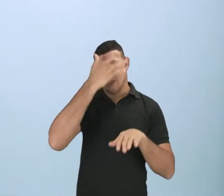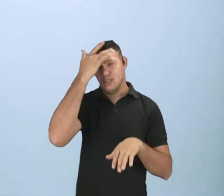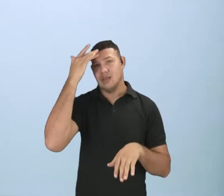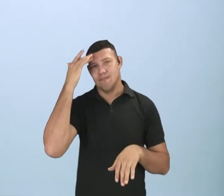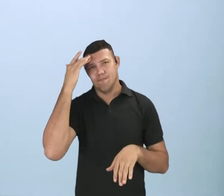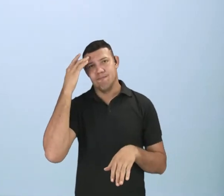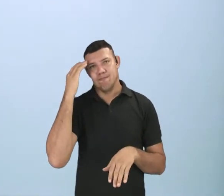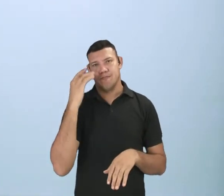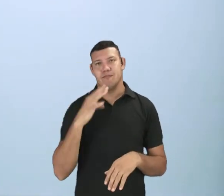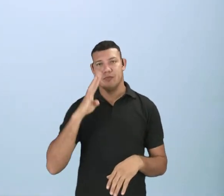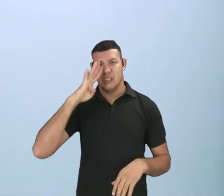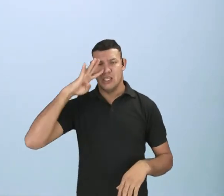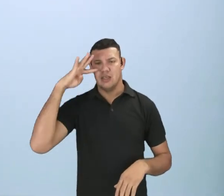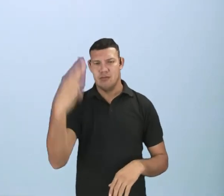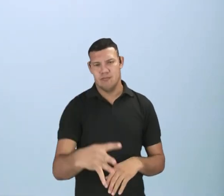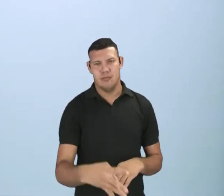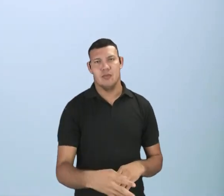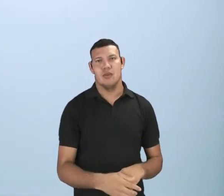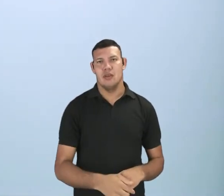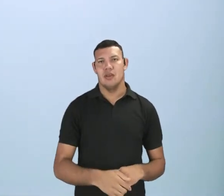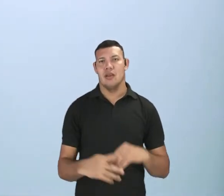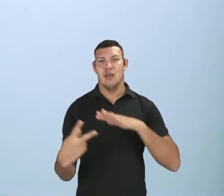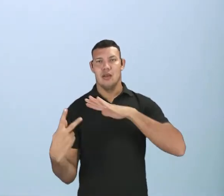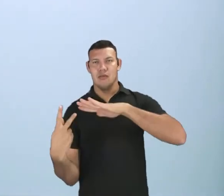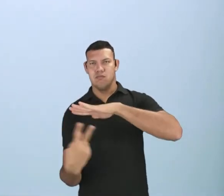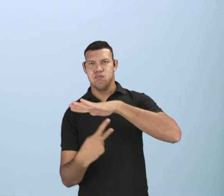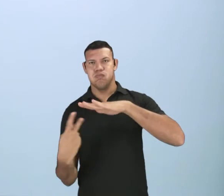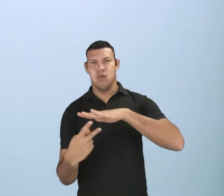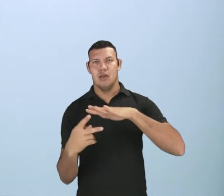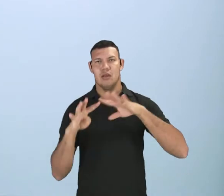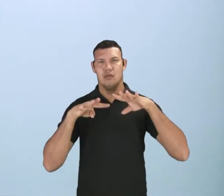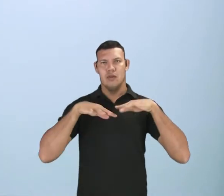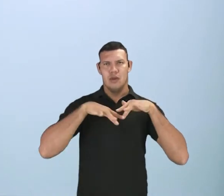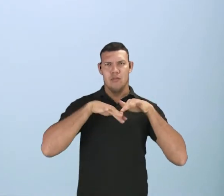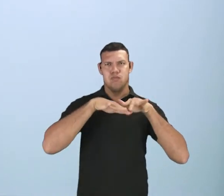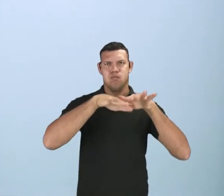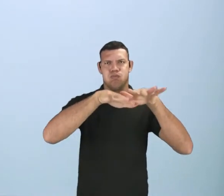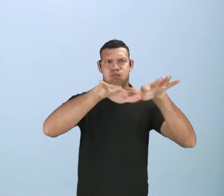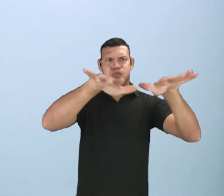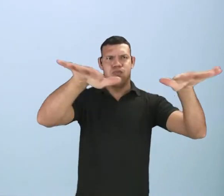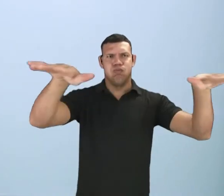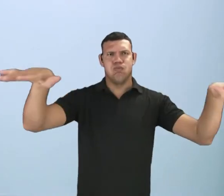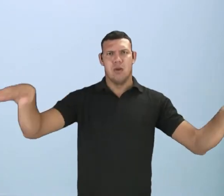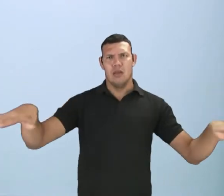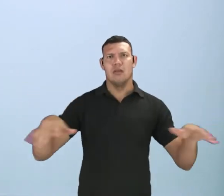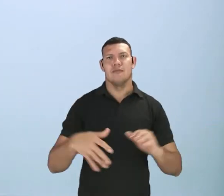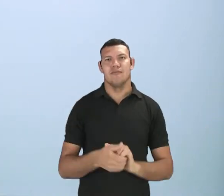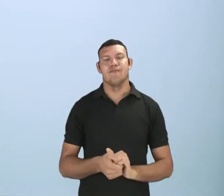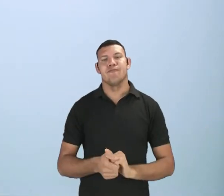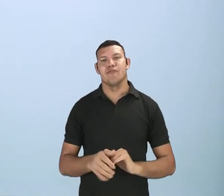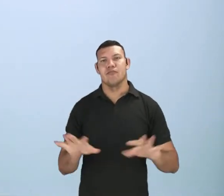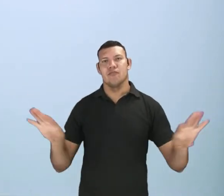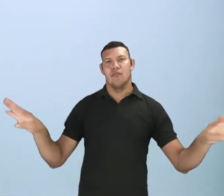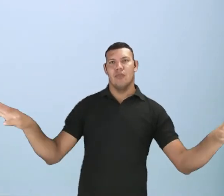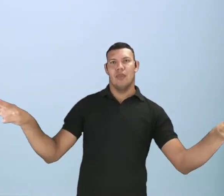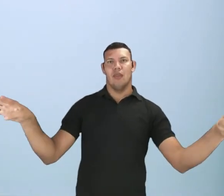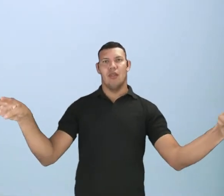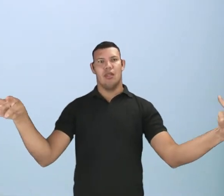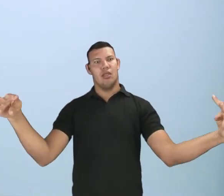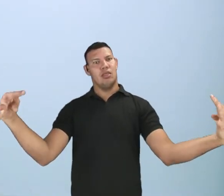a sua pena acontecia em praça pública. Por quê? Para servir de exemplos aos demais